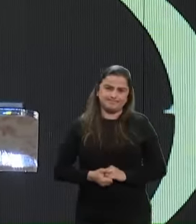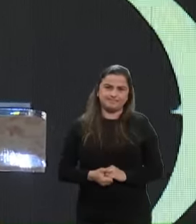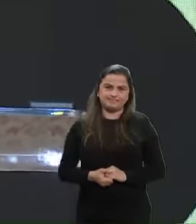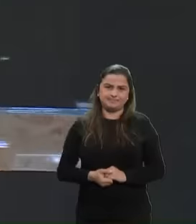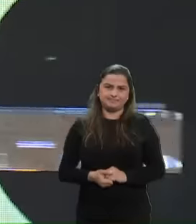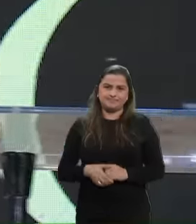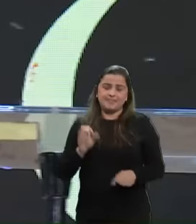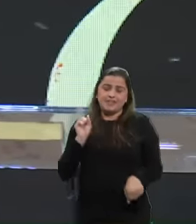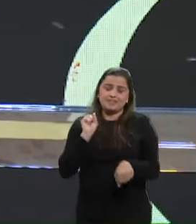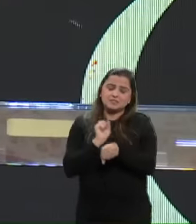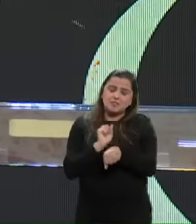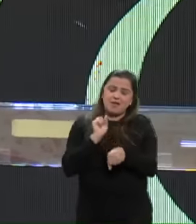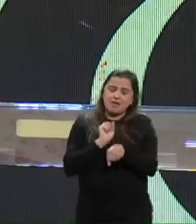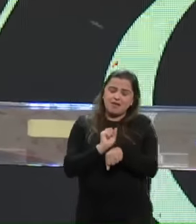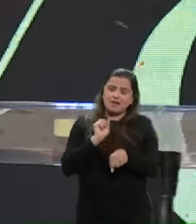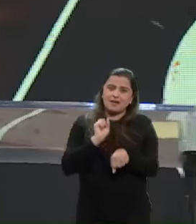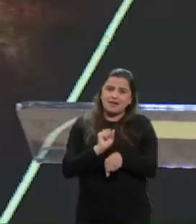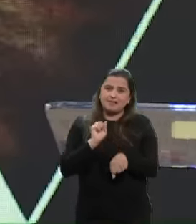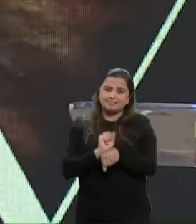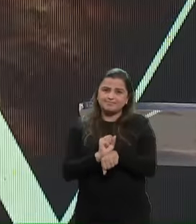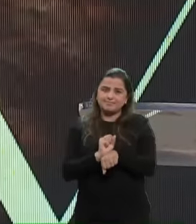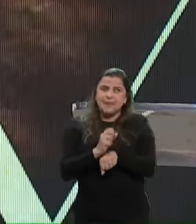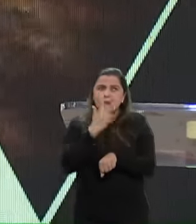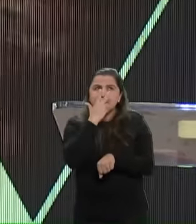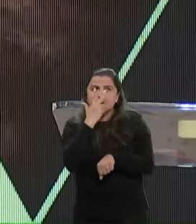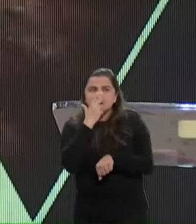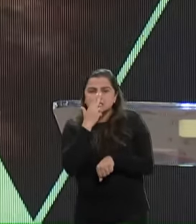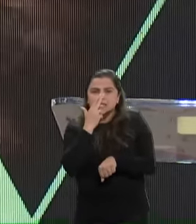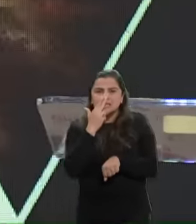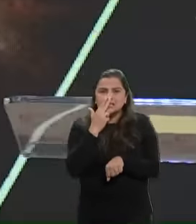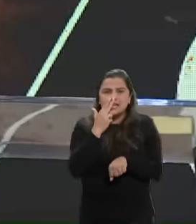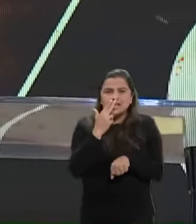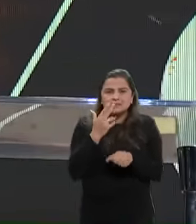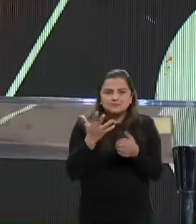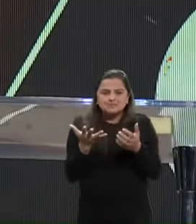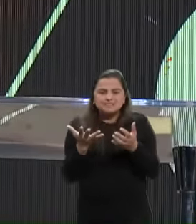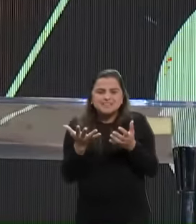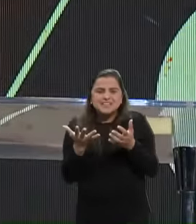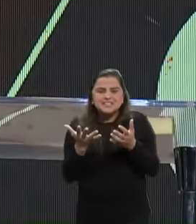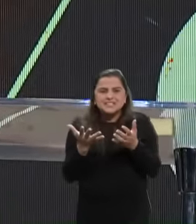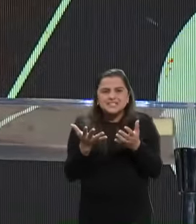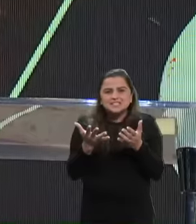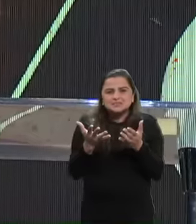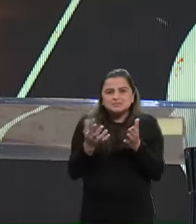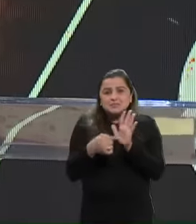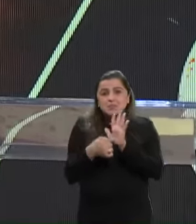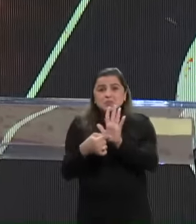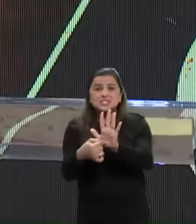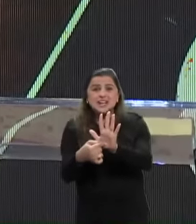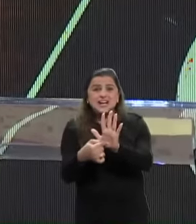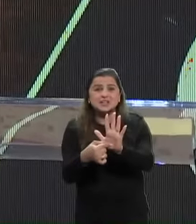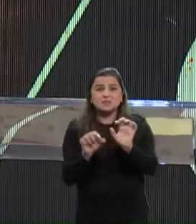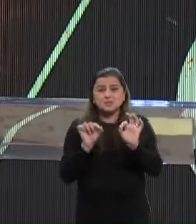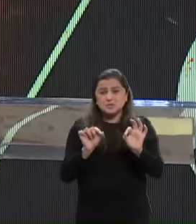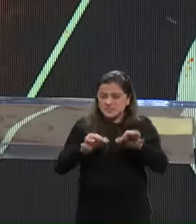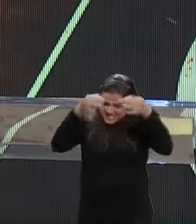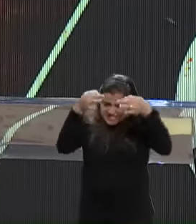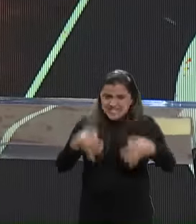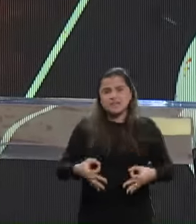A espera vai peneirar quem tem só paixão ou quem tem convicção.